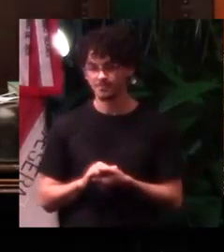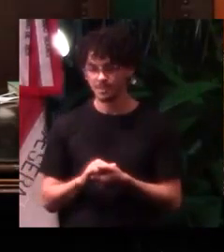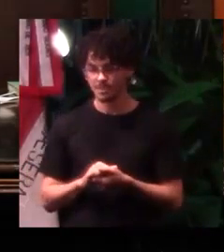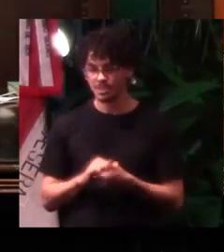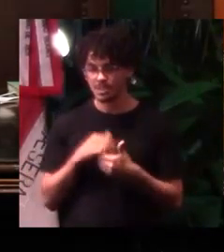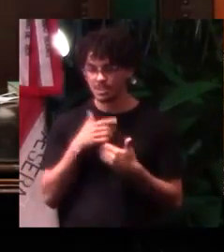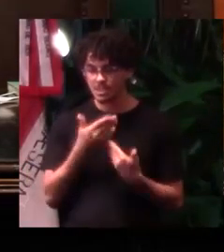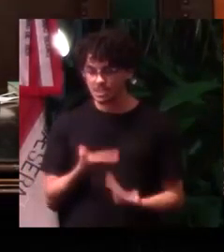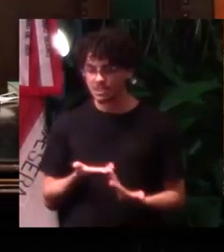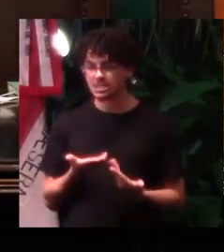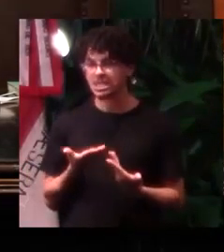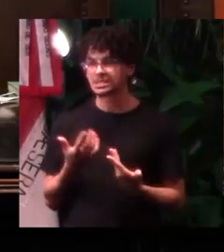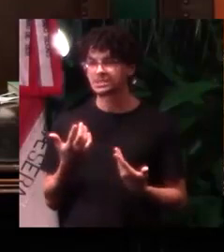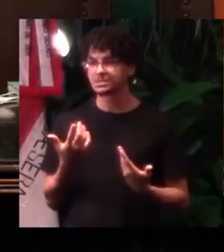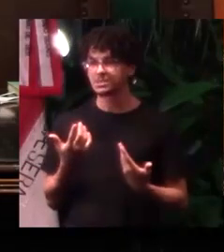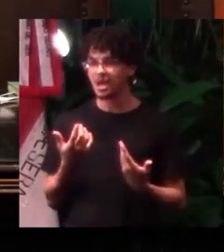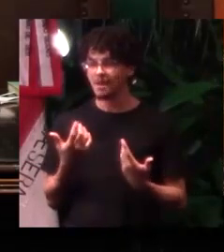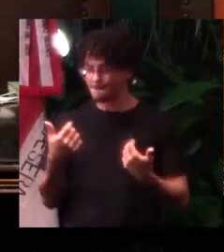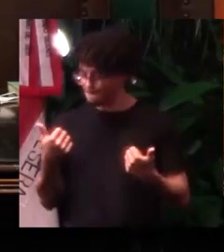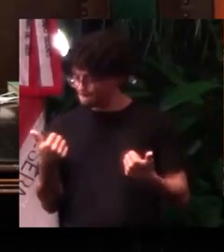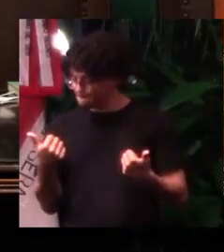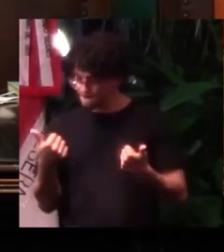essa proximidade,